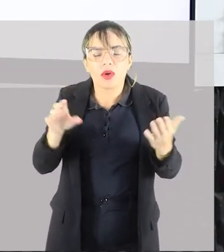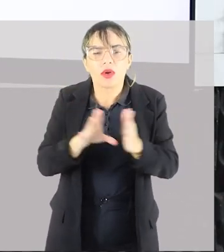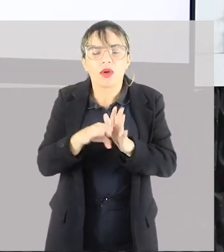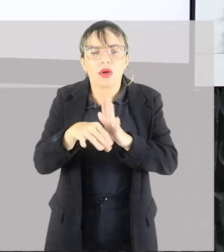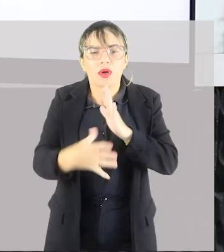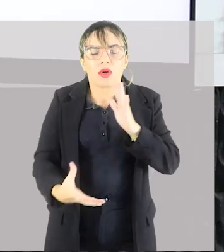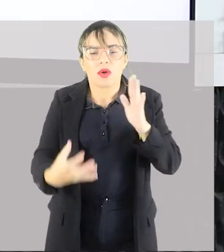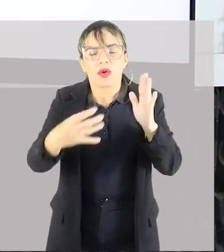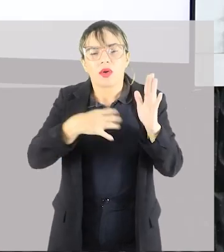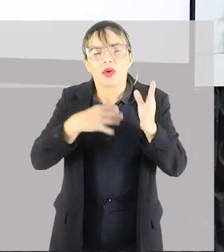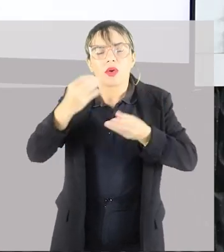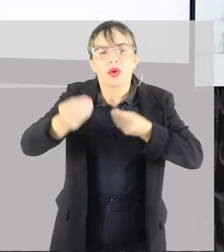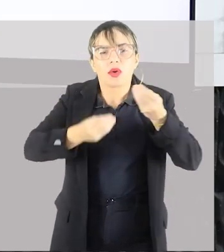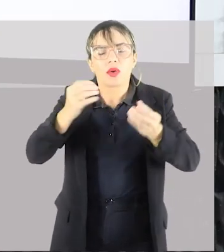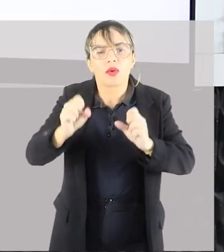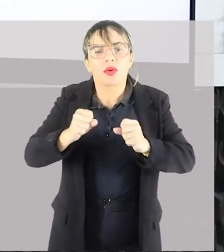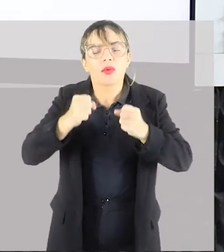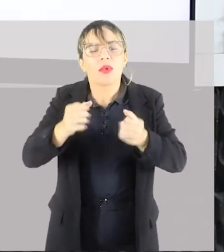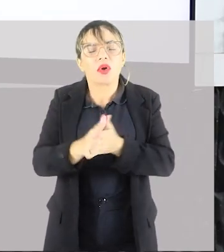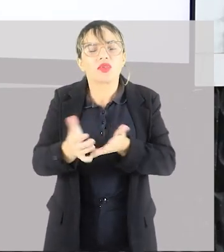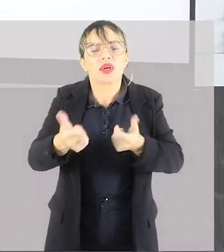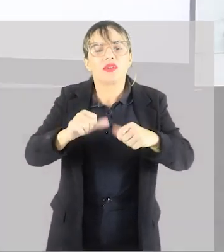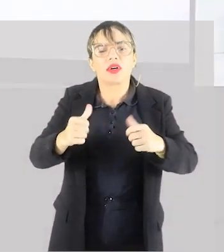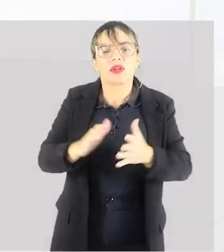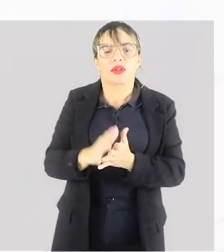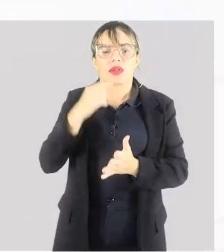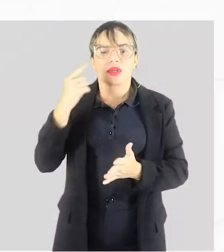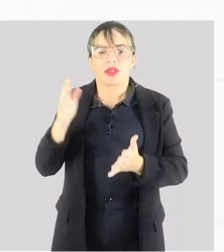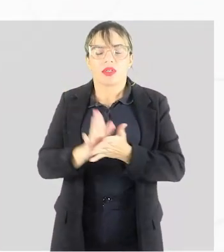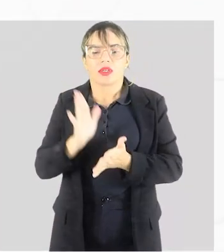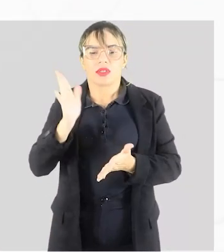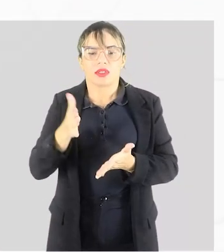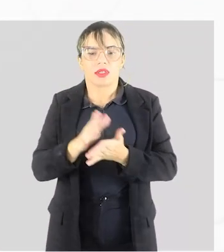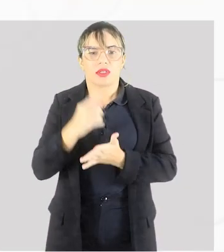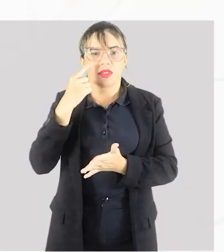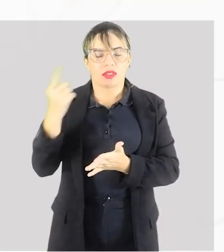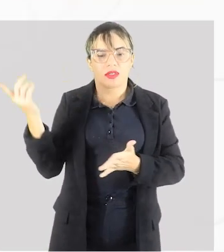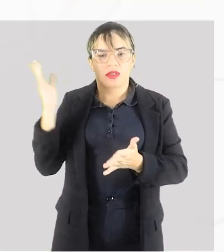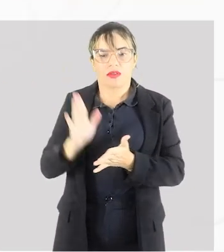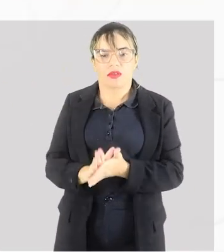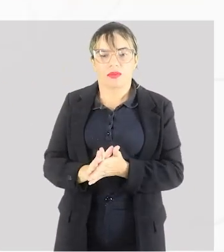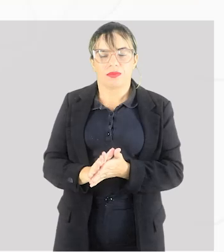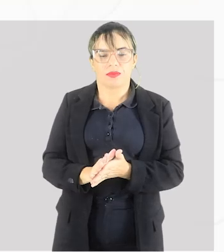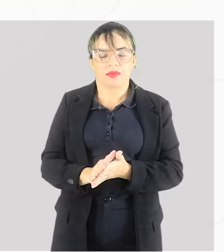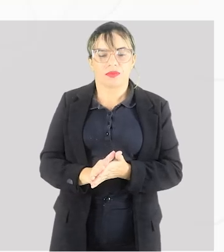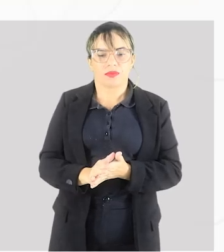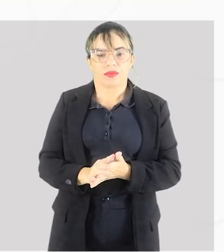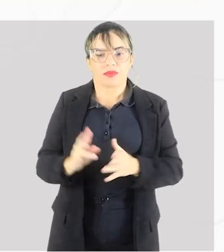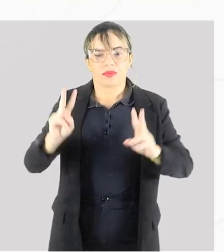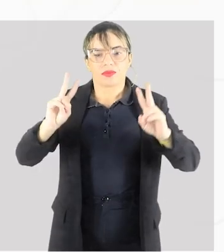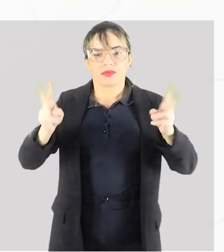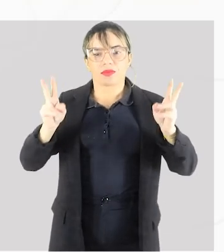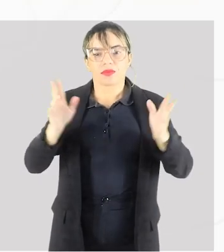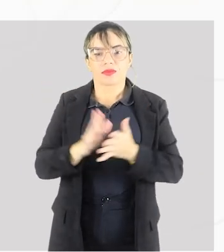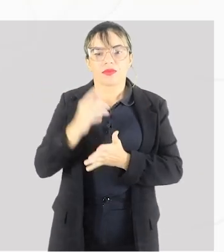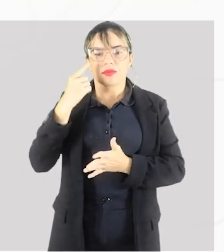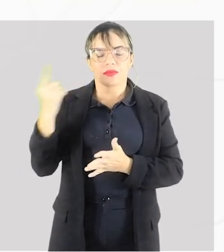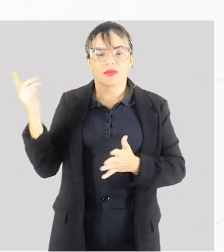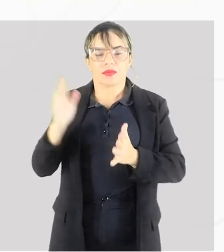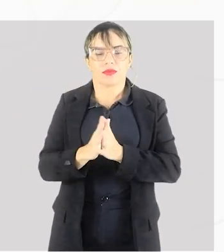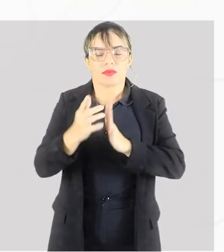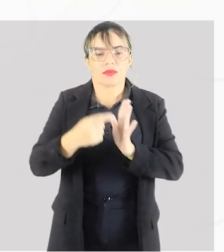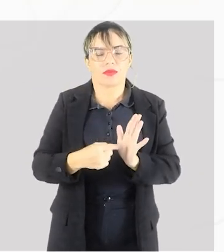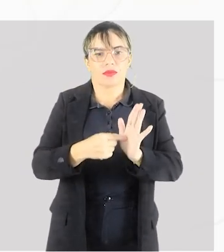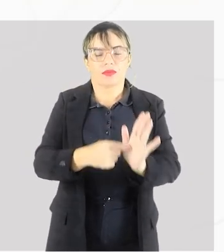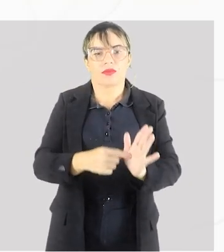de sensação? Como eu posso avaliar? Vamos lá. Já estava assim quando eu cheguei, de Carlito Carvalhosa. Você chegou na exposição como